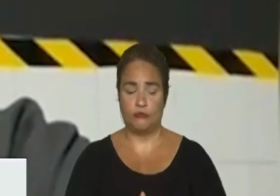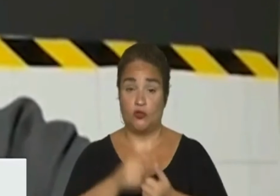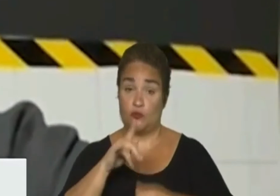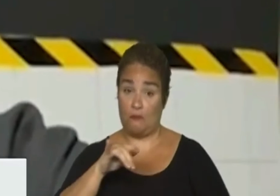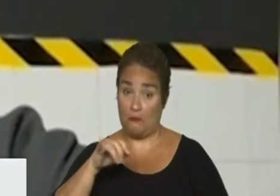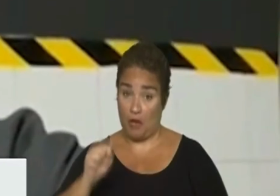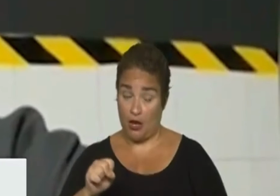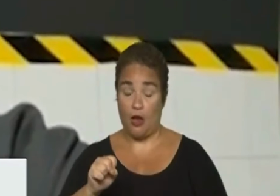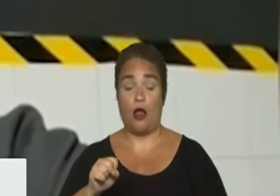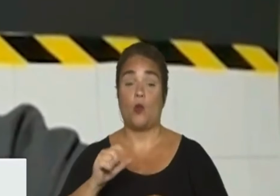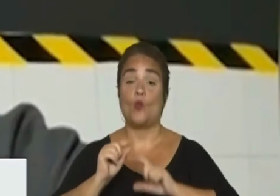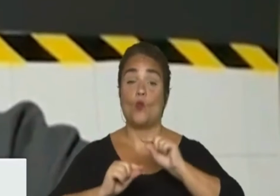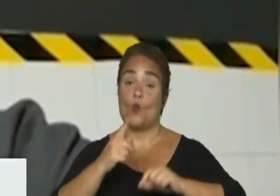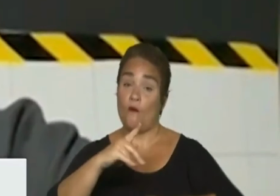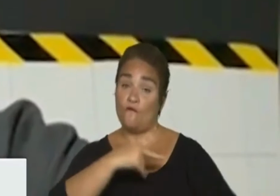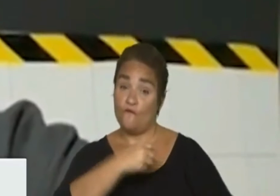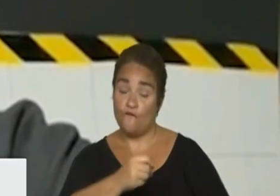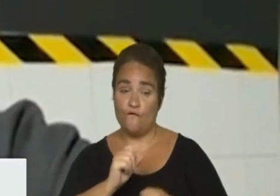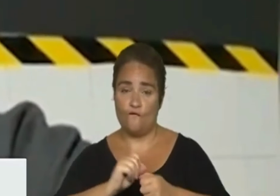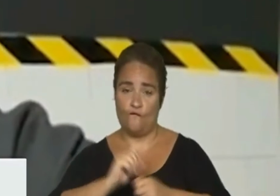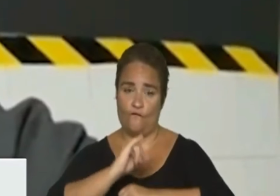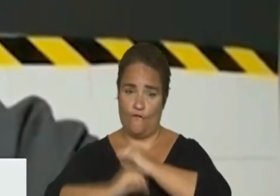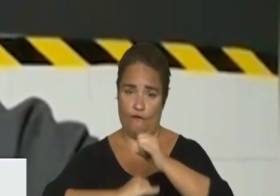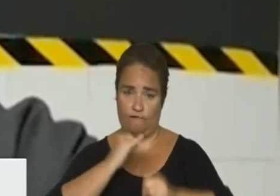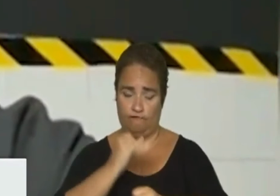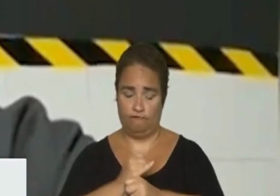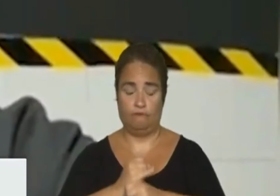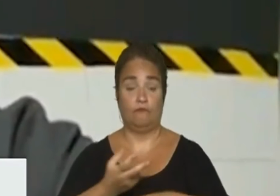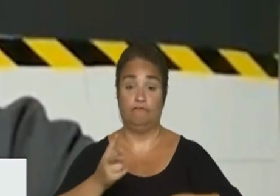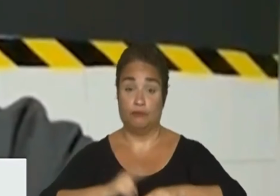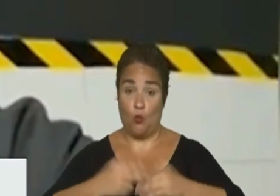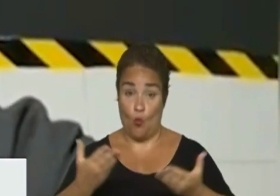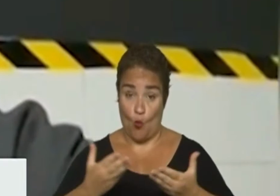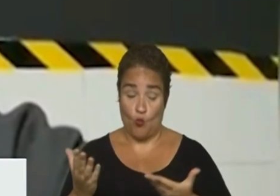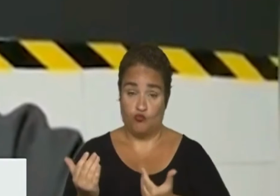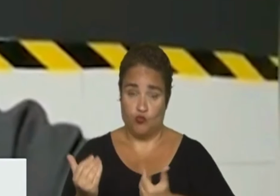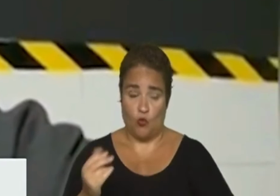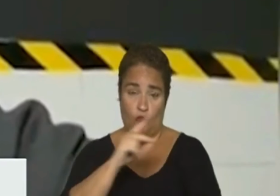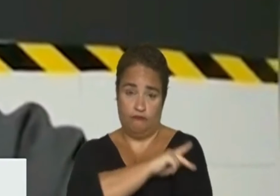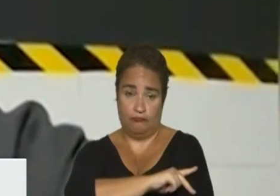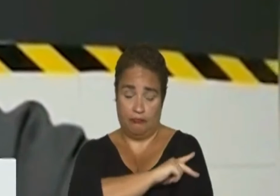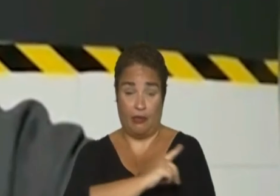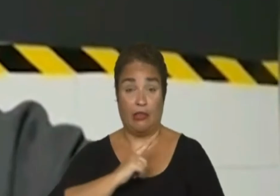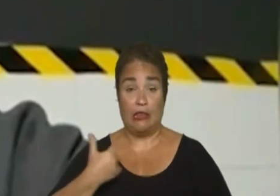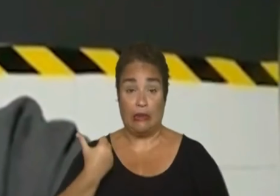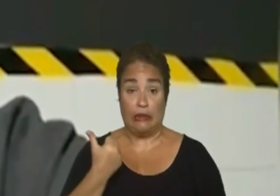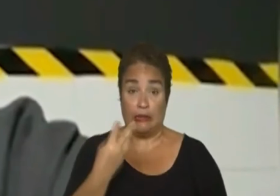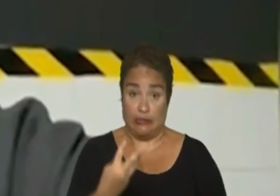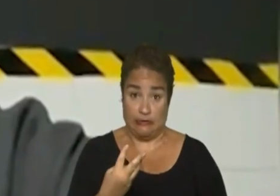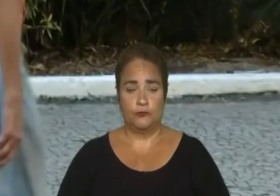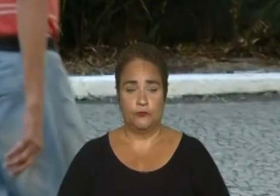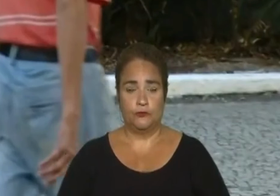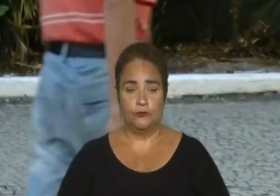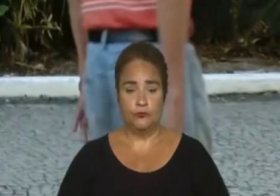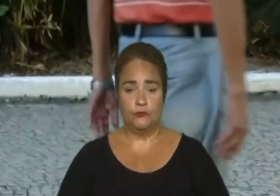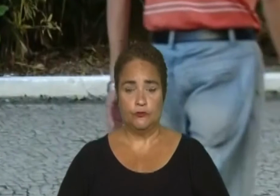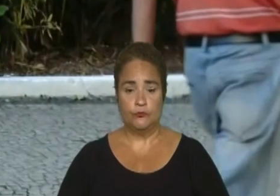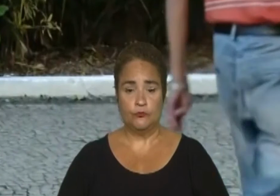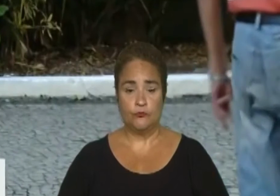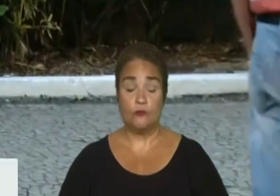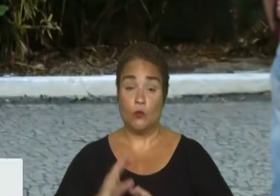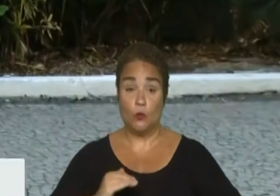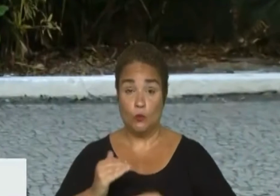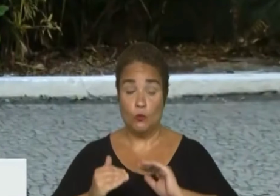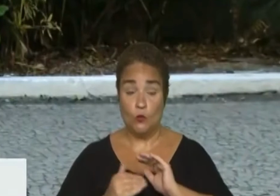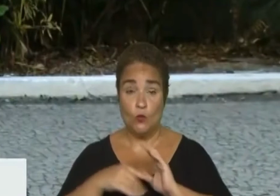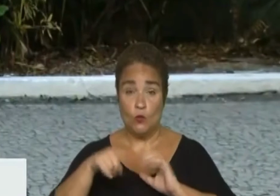pais, né? Do que os seus filhos fazem online. O adolescente foi apreendido hoje no Piauí, ele tem apenas 13 anos de idade. Ao